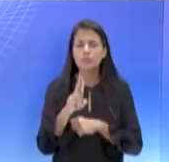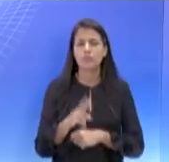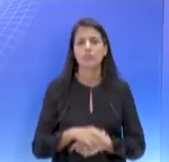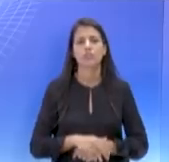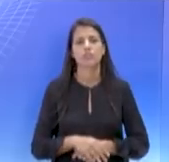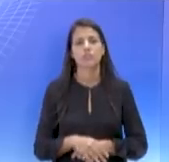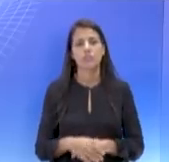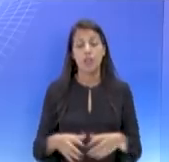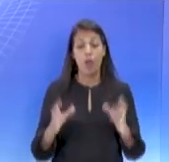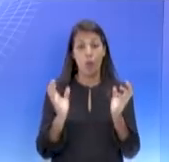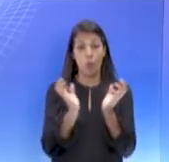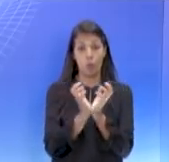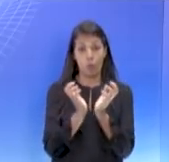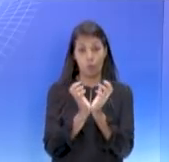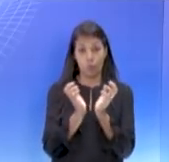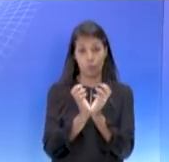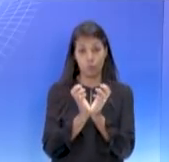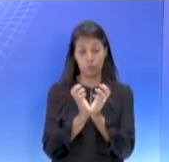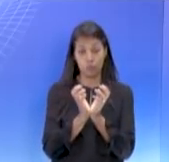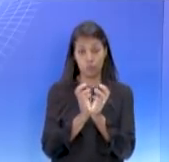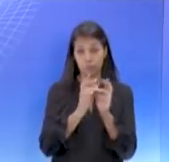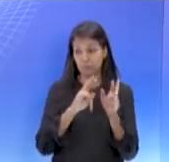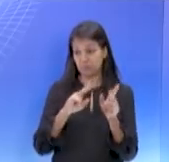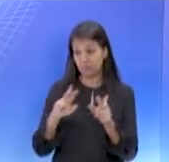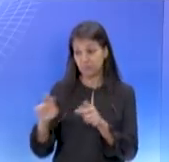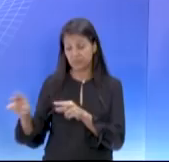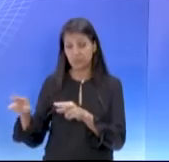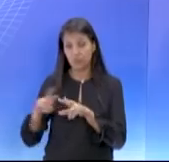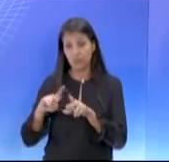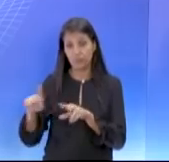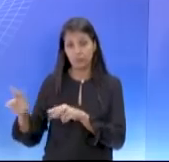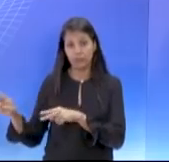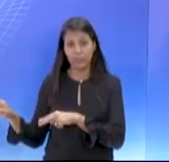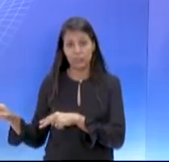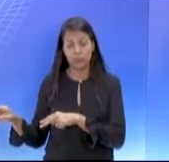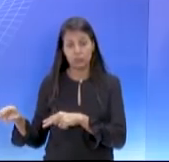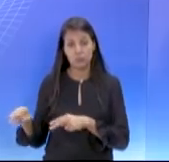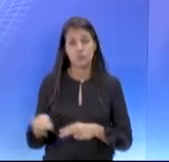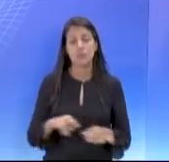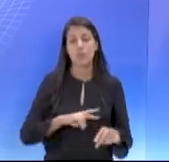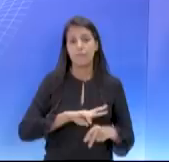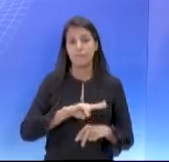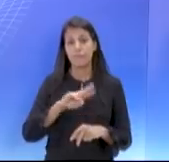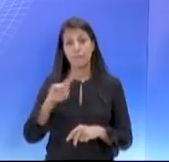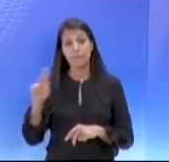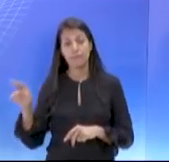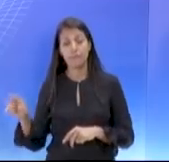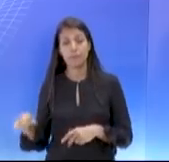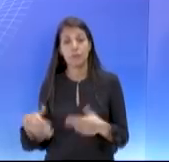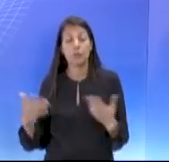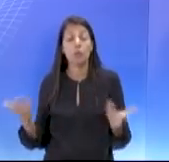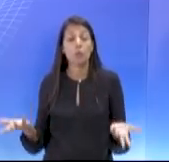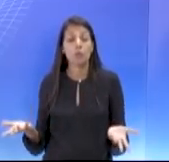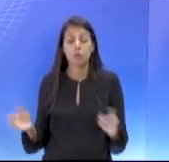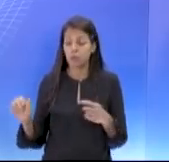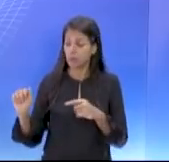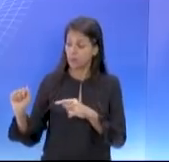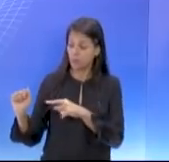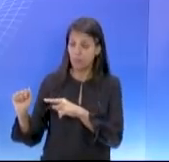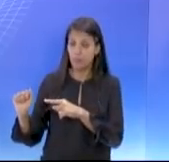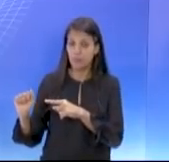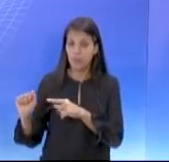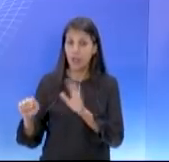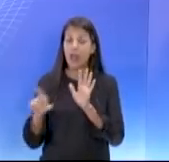e miscigenação racial, é isso que está prevendo essa lei? A proteger, a tomar conta disso? A etnia do índio